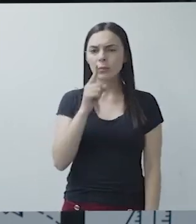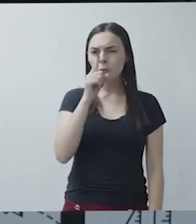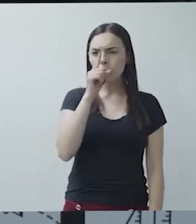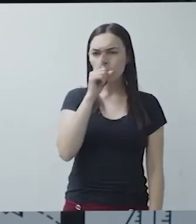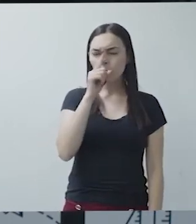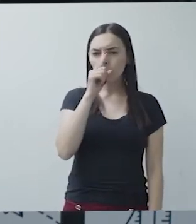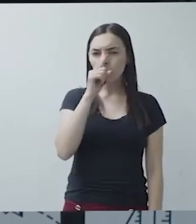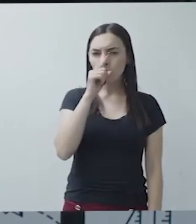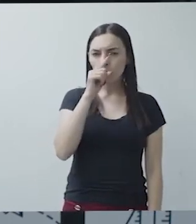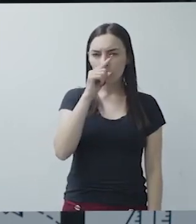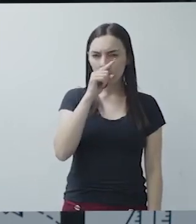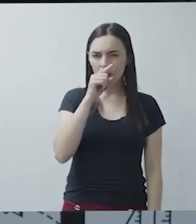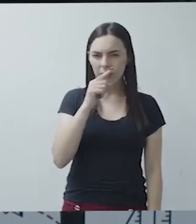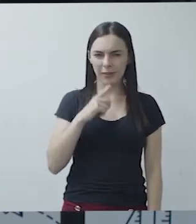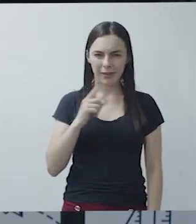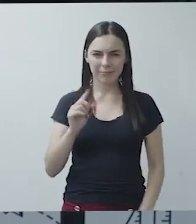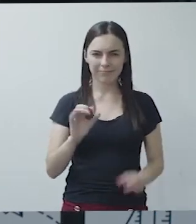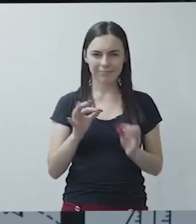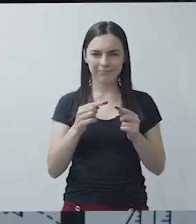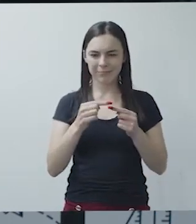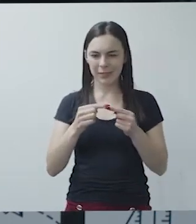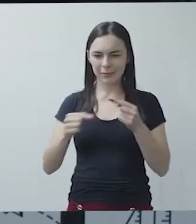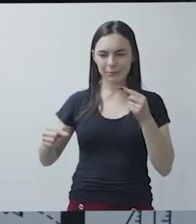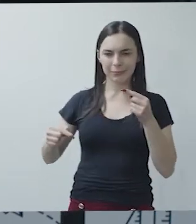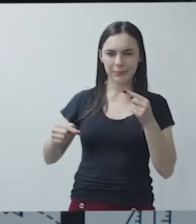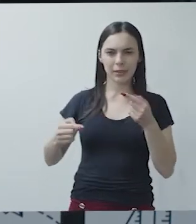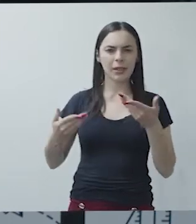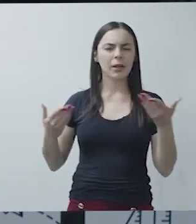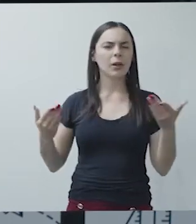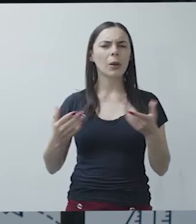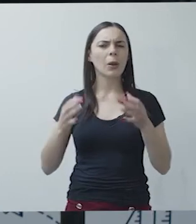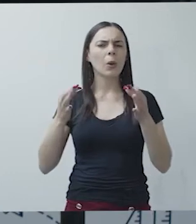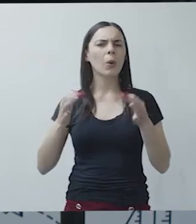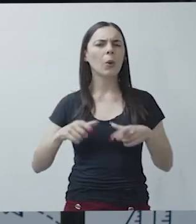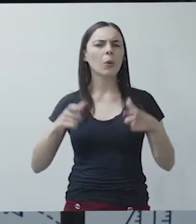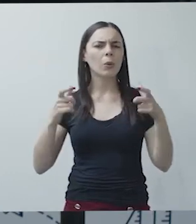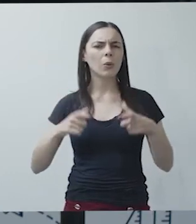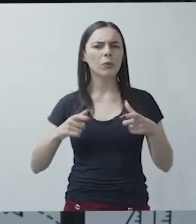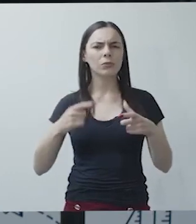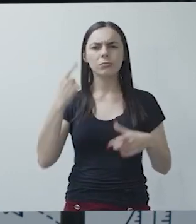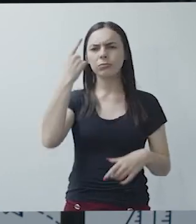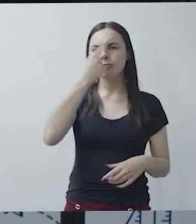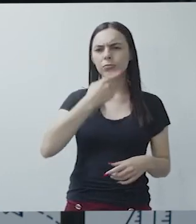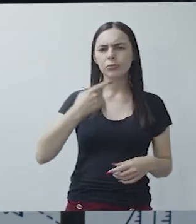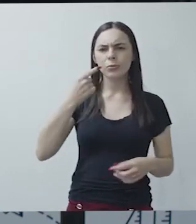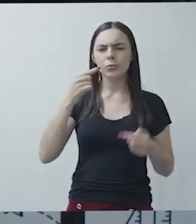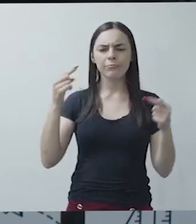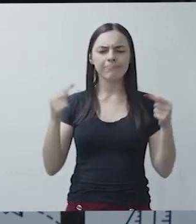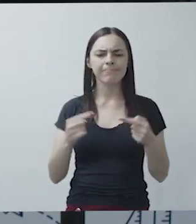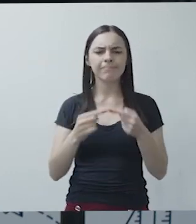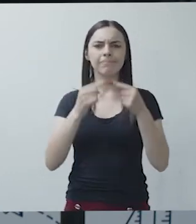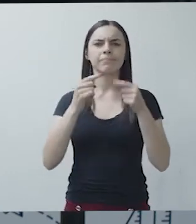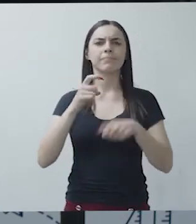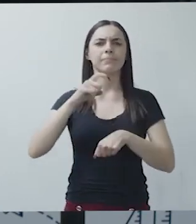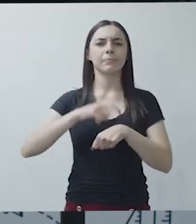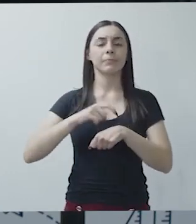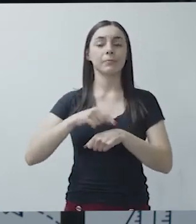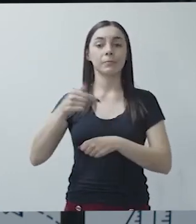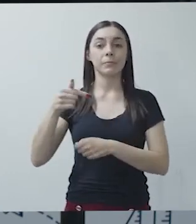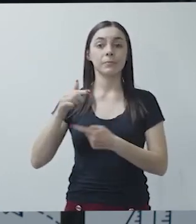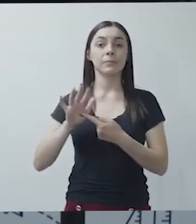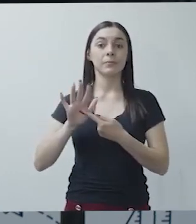estão vendo que ele está fora do relógio? Onde nós deveríamos colocar esse ponteiro para que indique